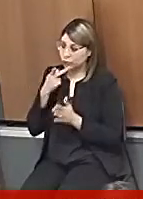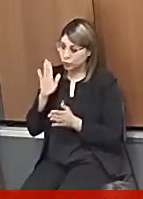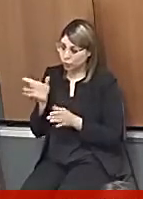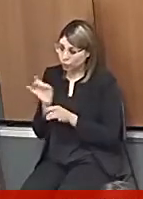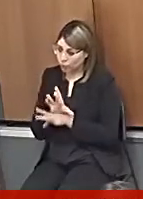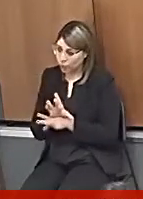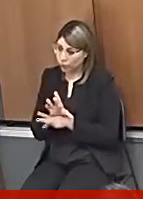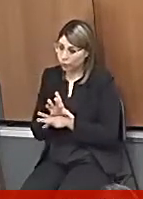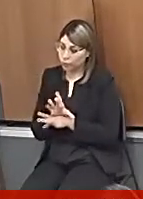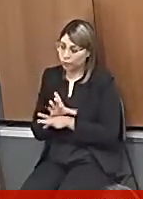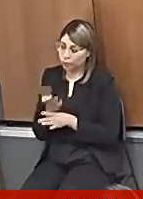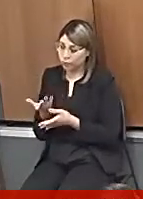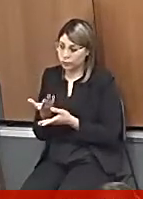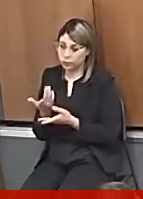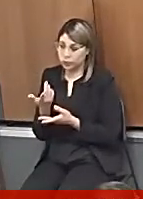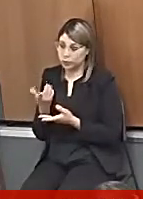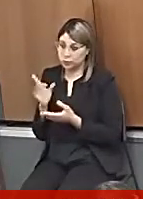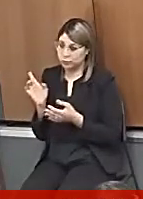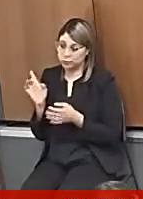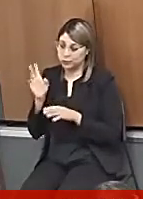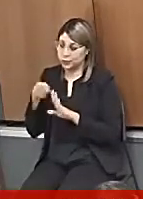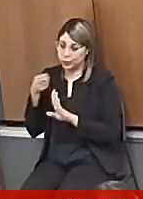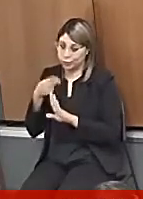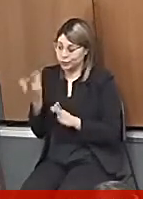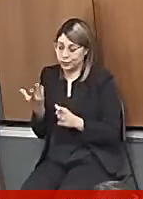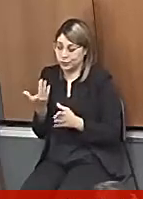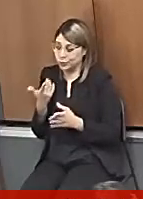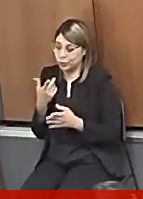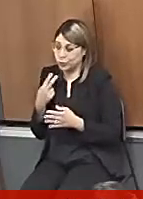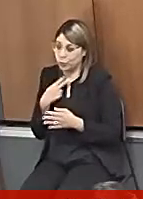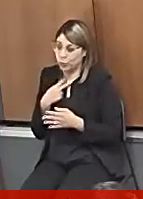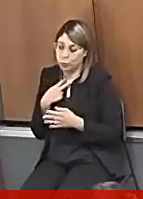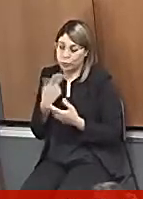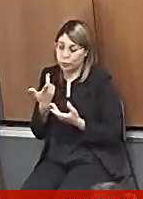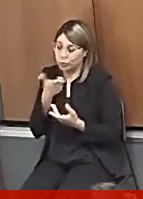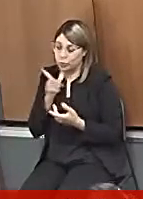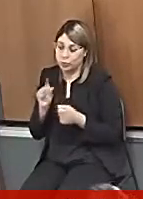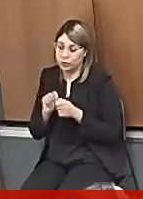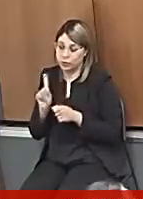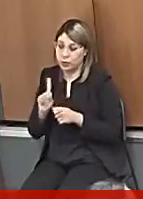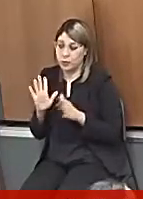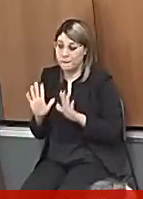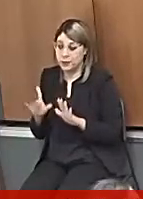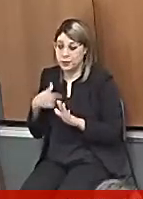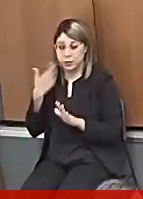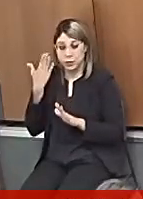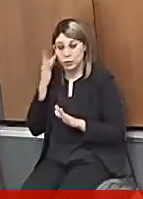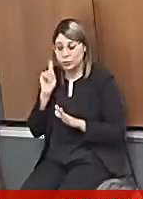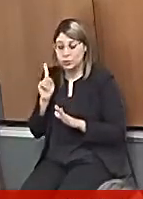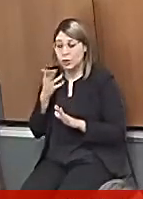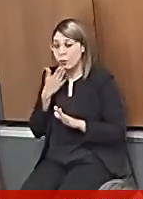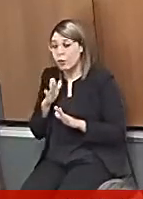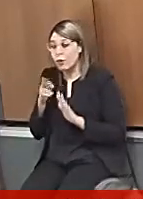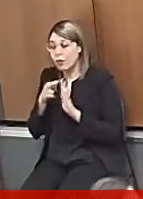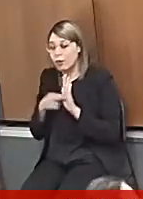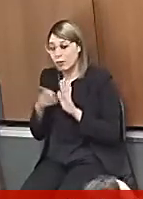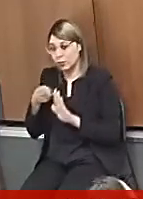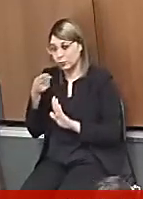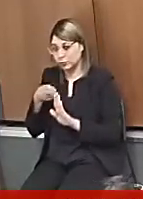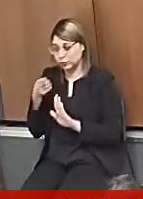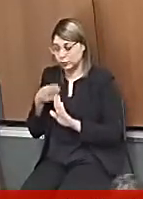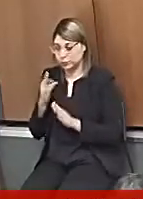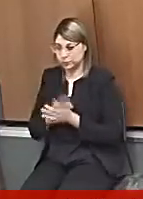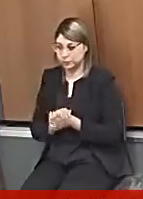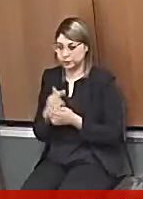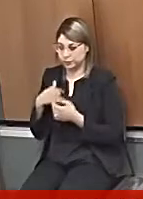já está pronto não tem como nem refazê lá mas eu não sei qual é o primeiro quesito a resolução mas que